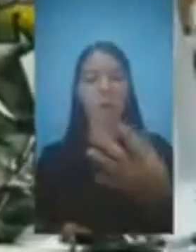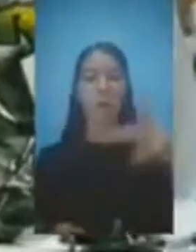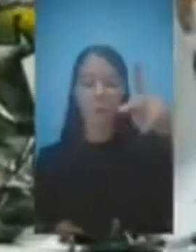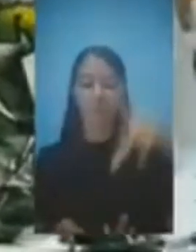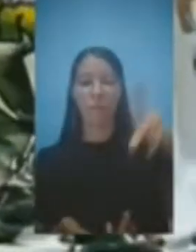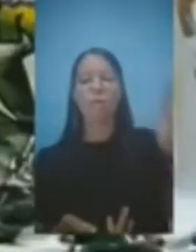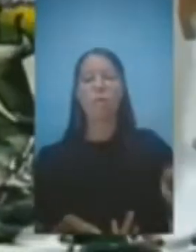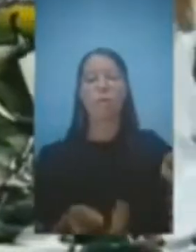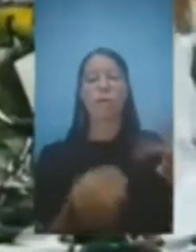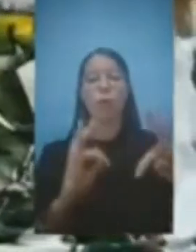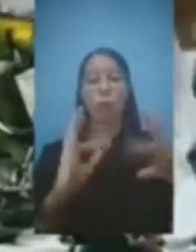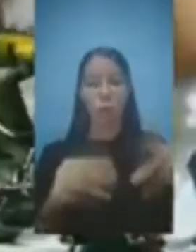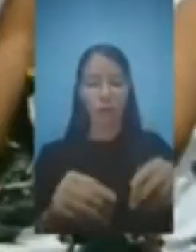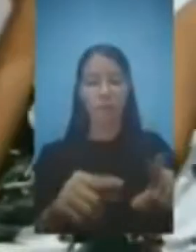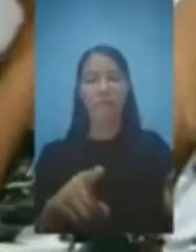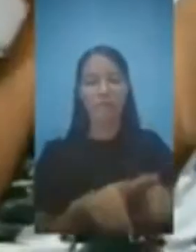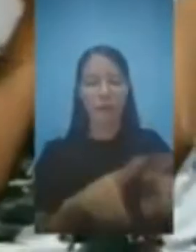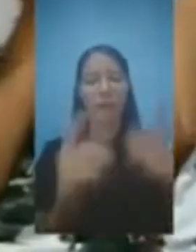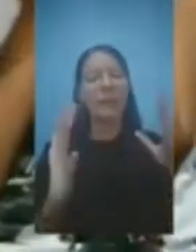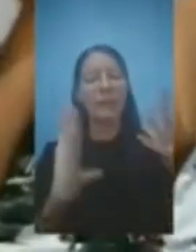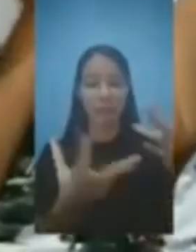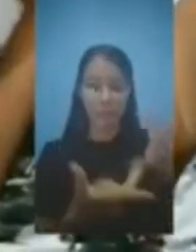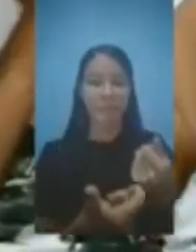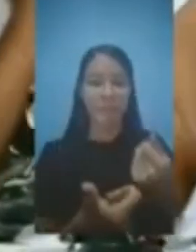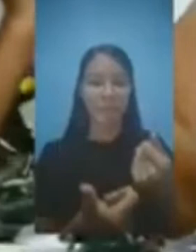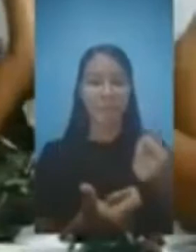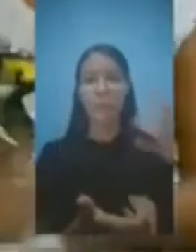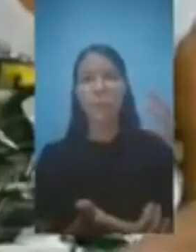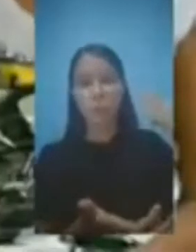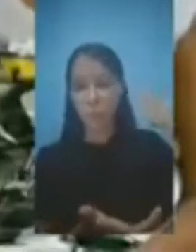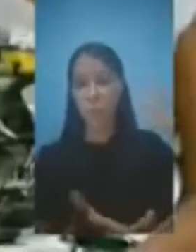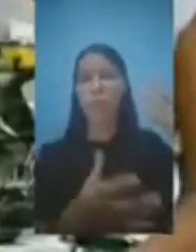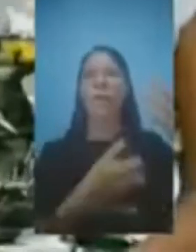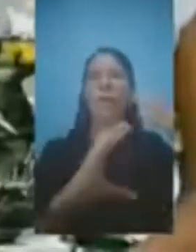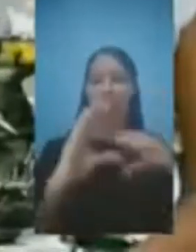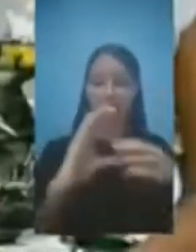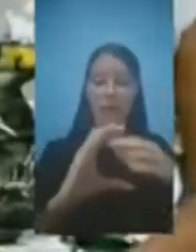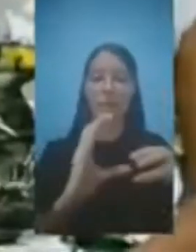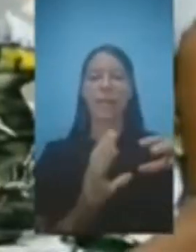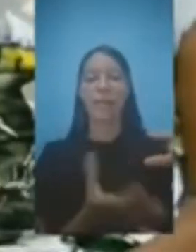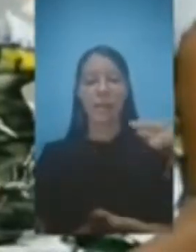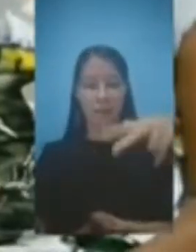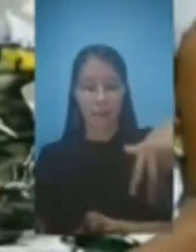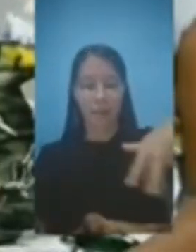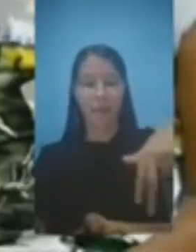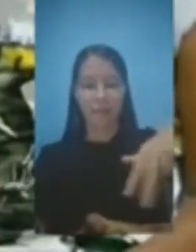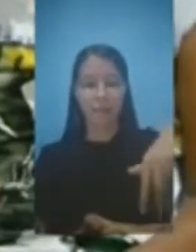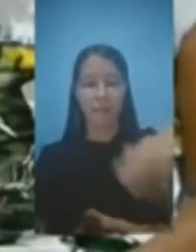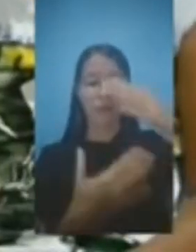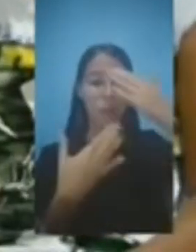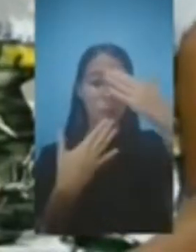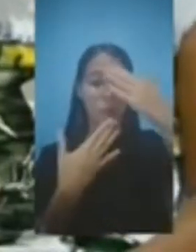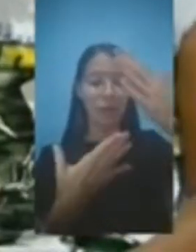bom, e as professoras e os professores são maravilhosos de música e de